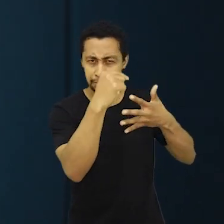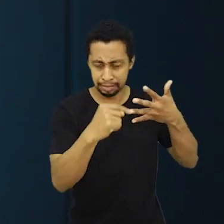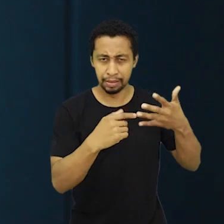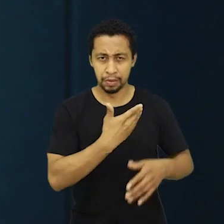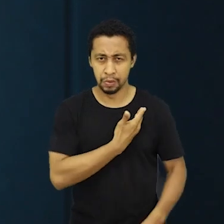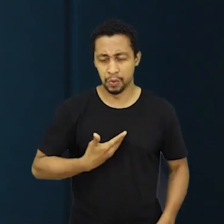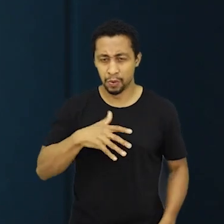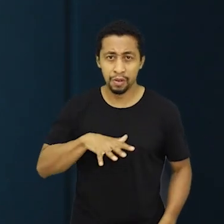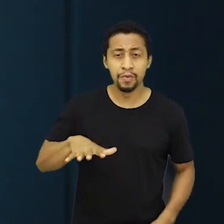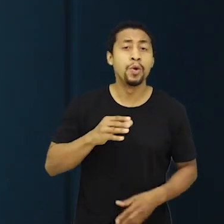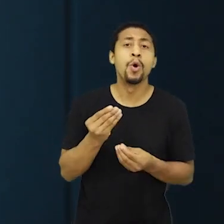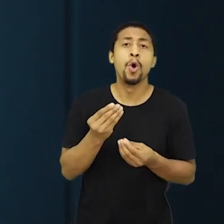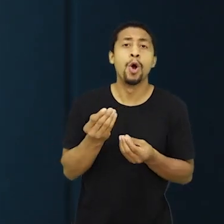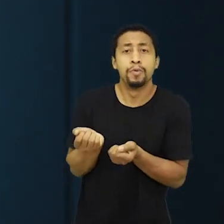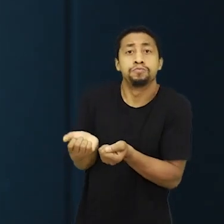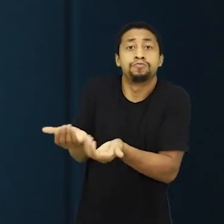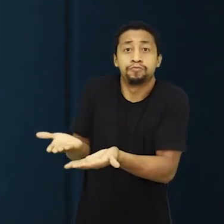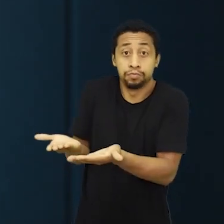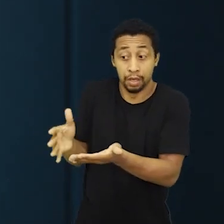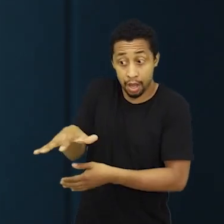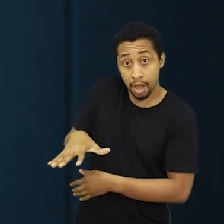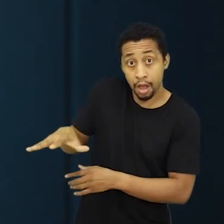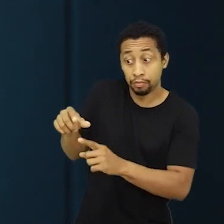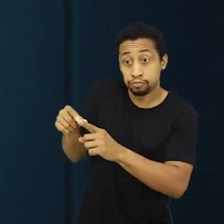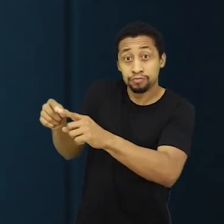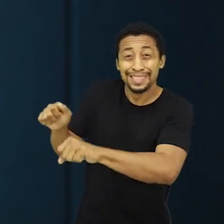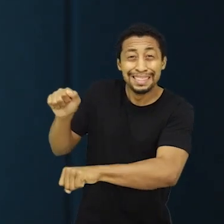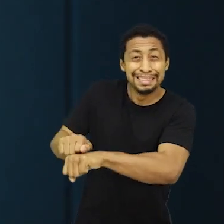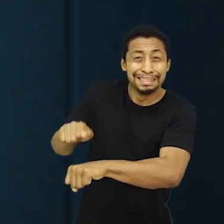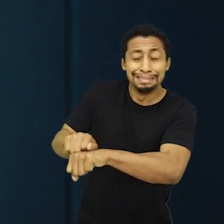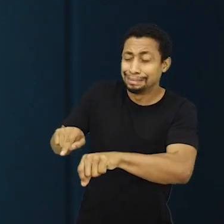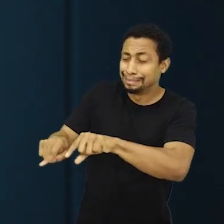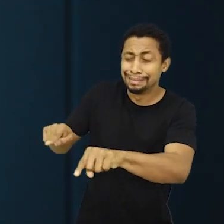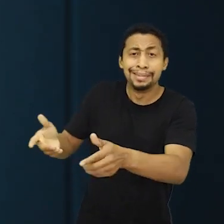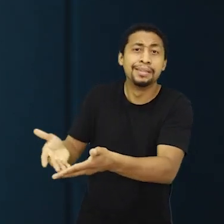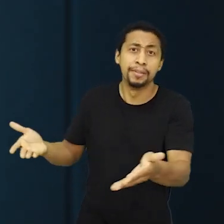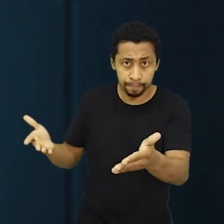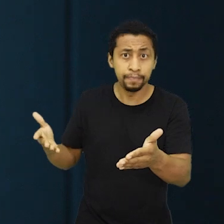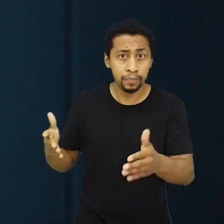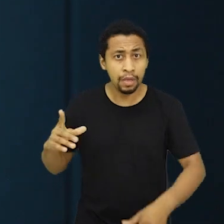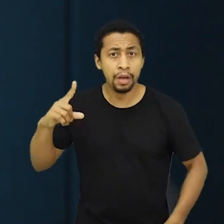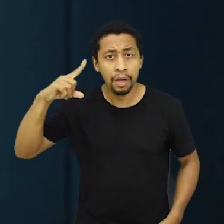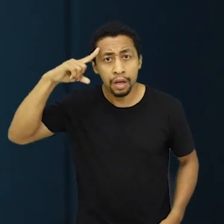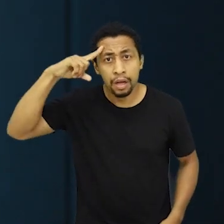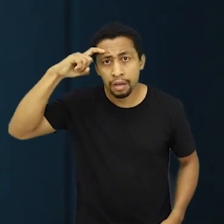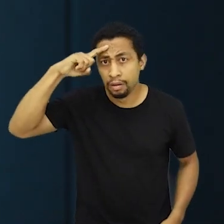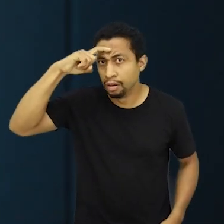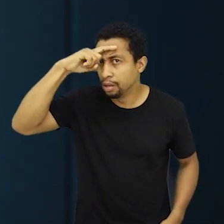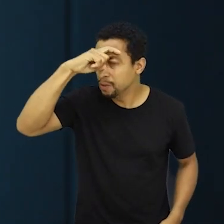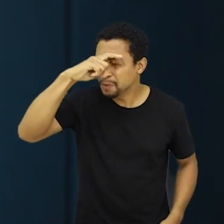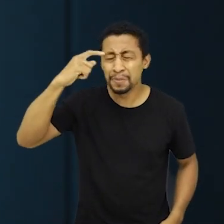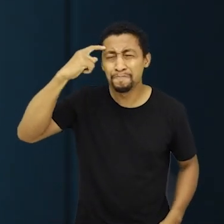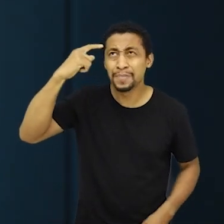nesses territórios, como ainda é muito difícil com que pensar uma política